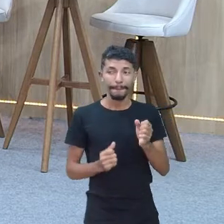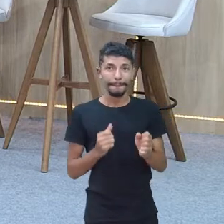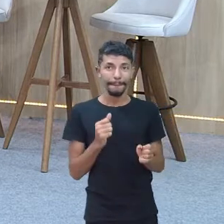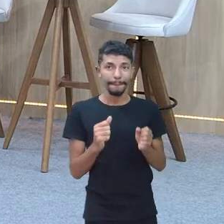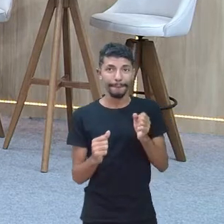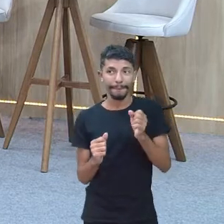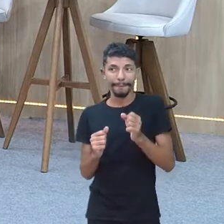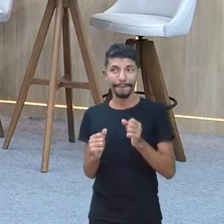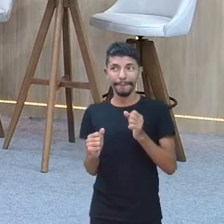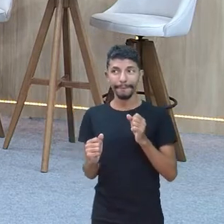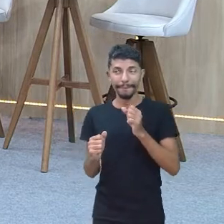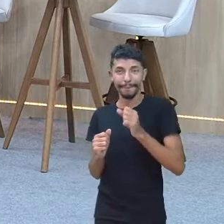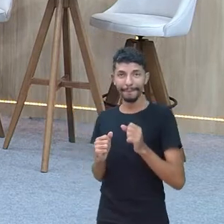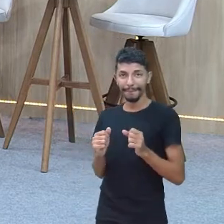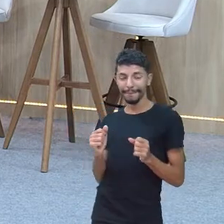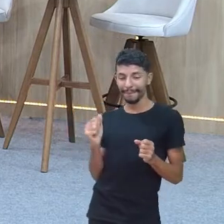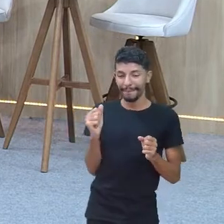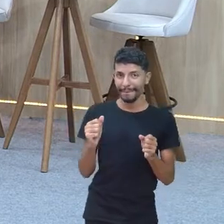Gera, vamos dançar também?